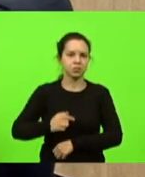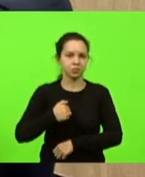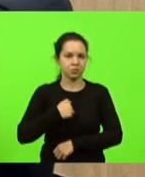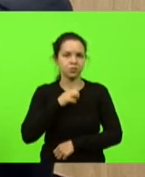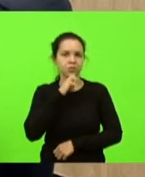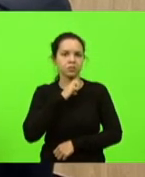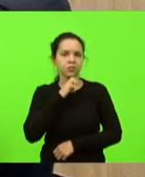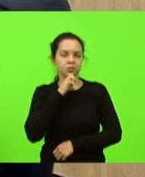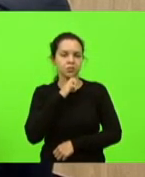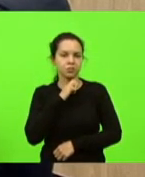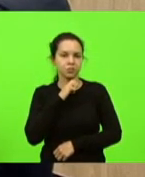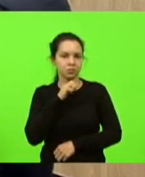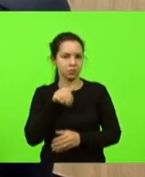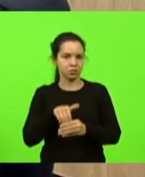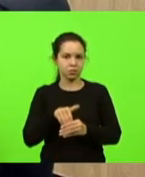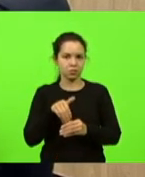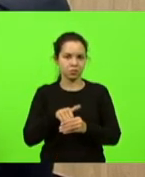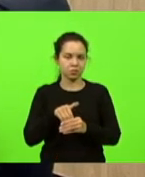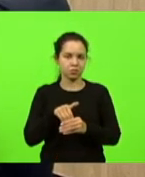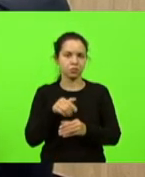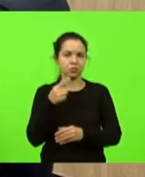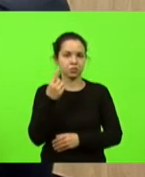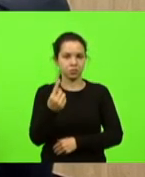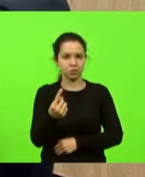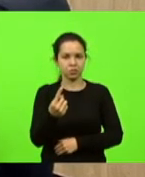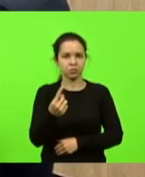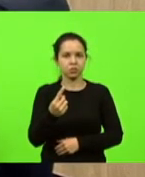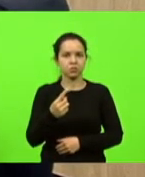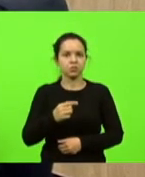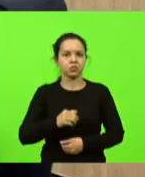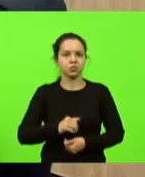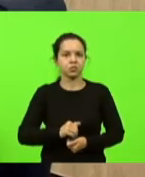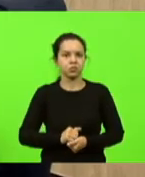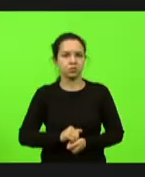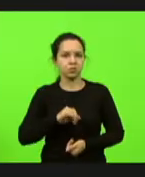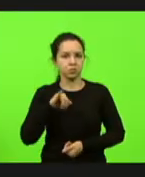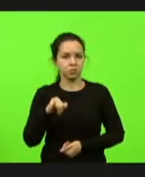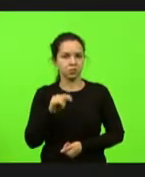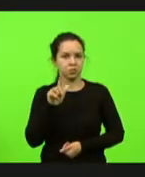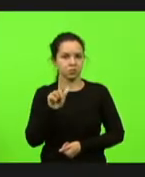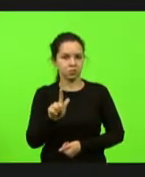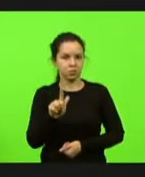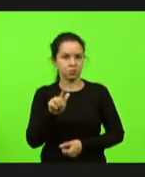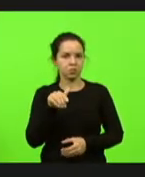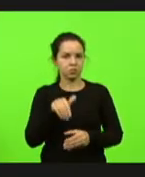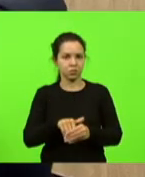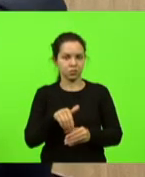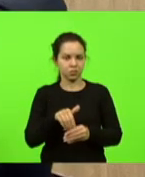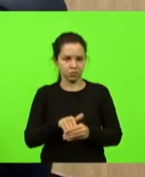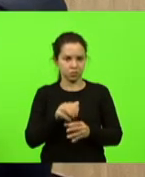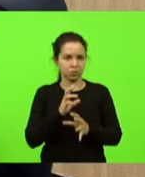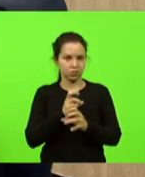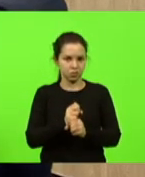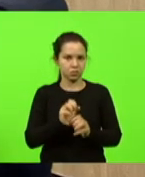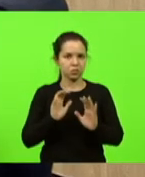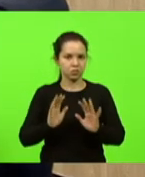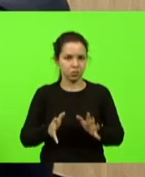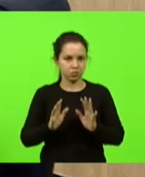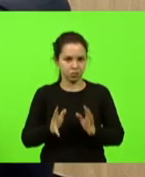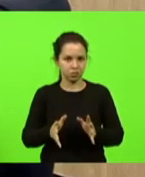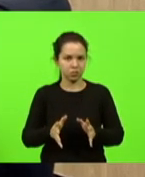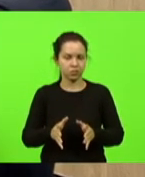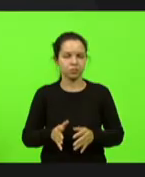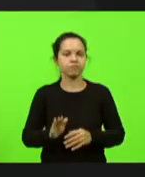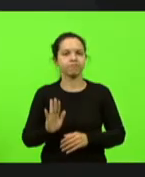voto. Não, voto 1. Presidente, é Júlio Garcia, meu voto foi computado? Voto do deputado Júlio Garcia